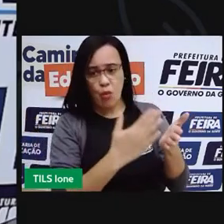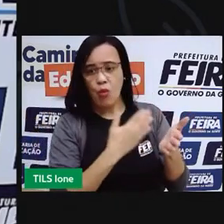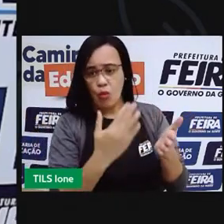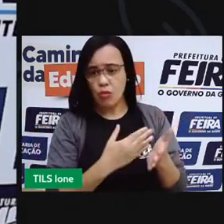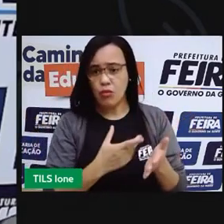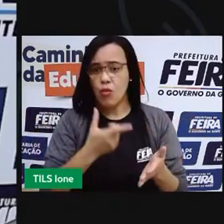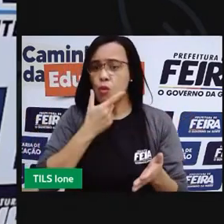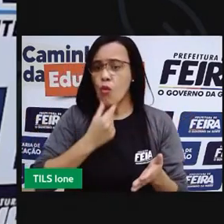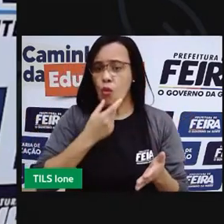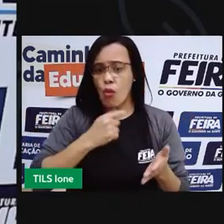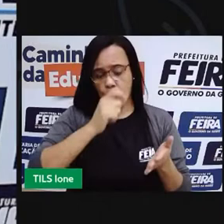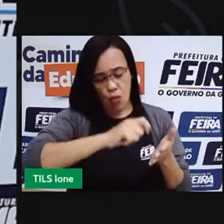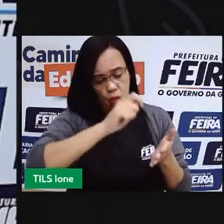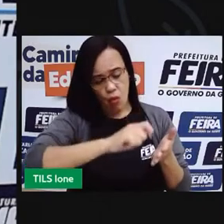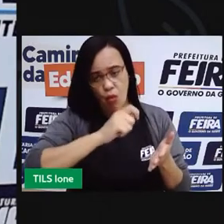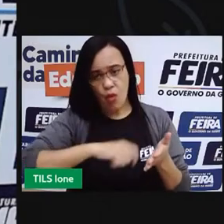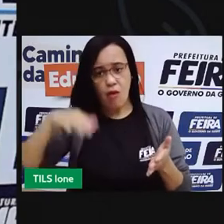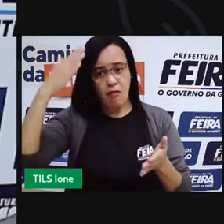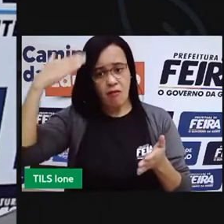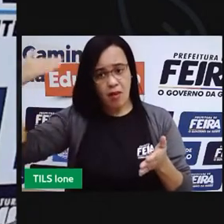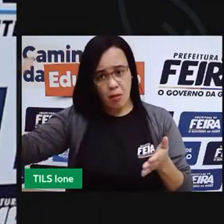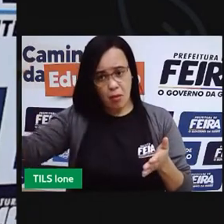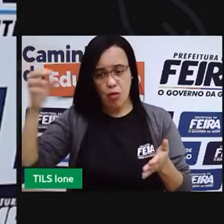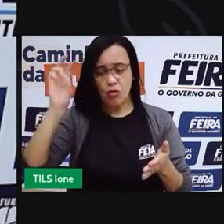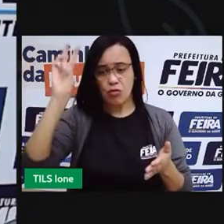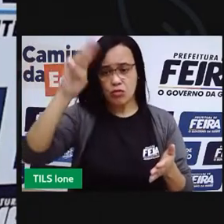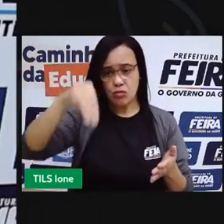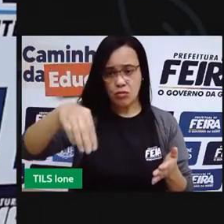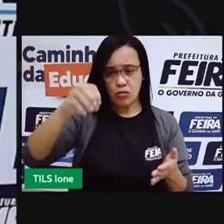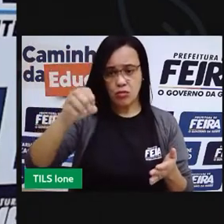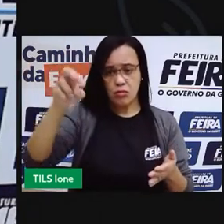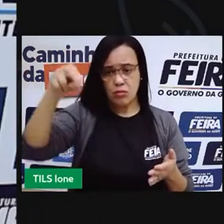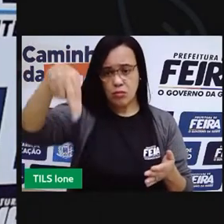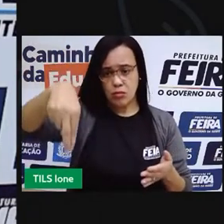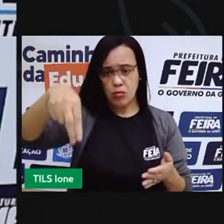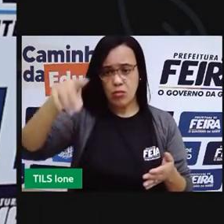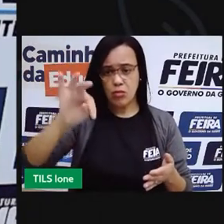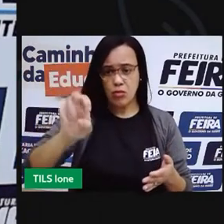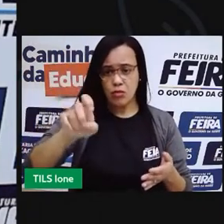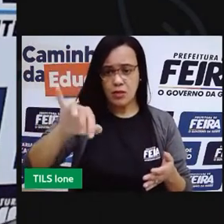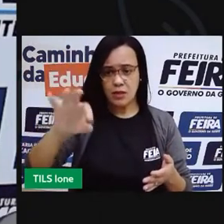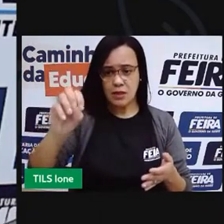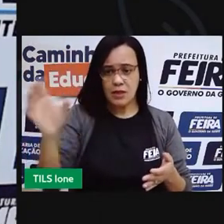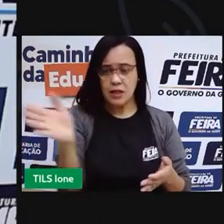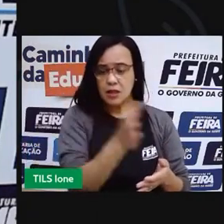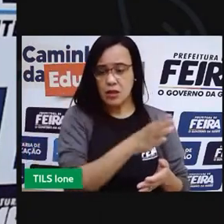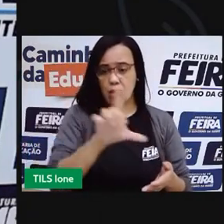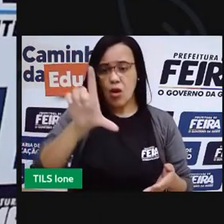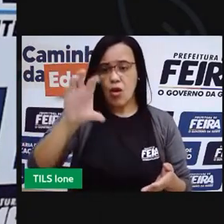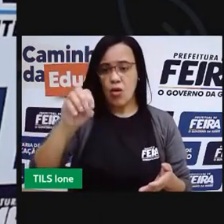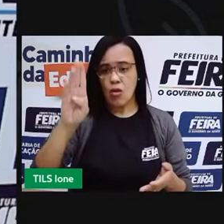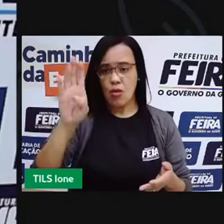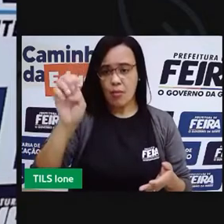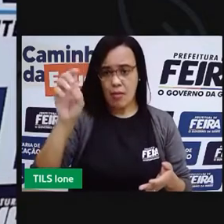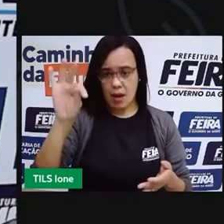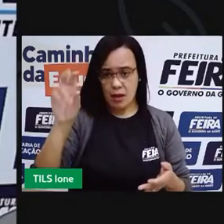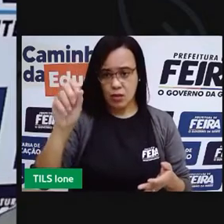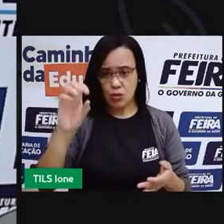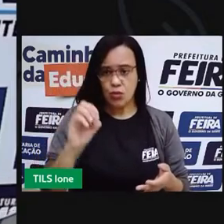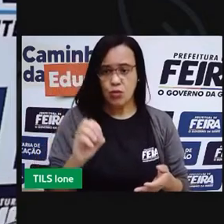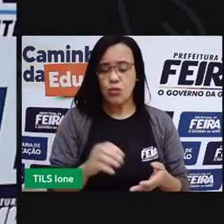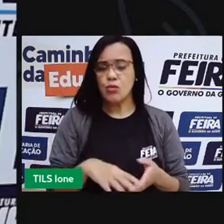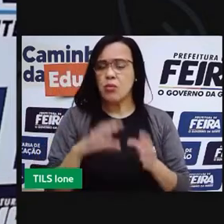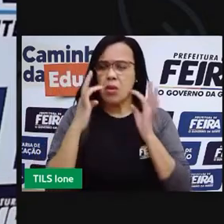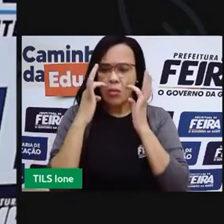Monteiro Lobato, e do folclorista Câmara Castilho. O que mais chamou minha atenção foi